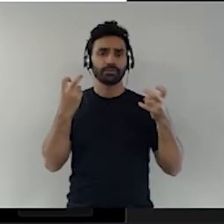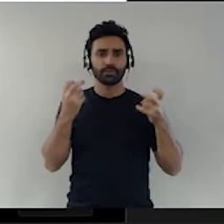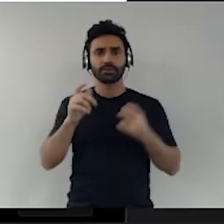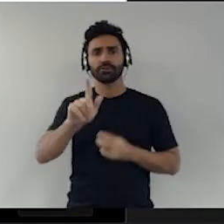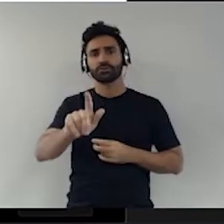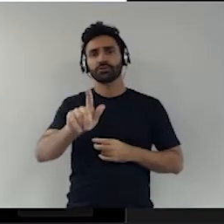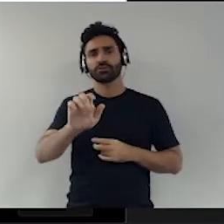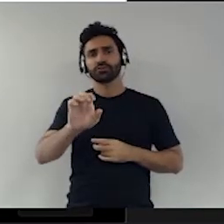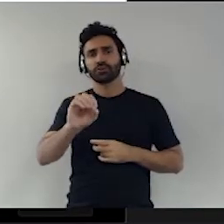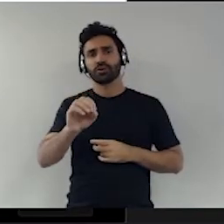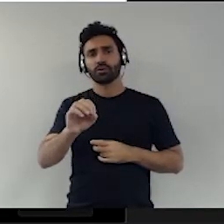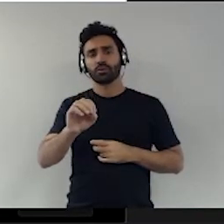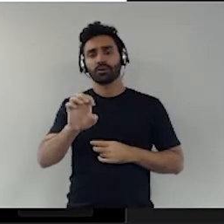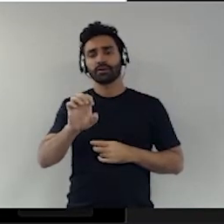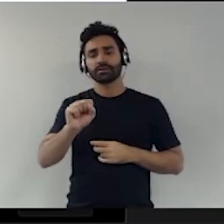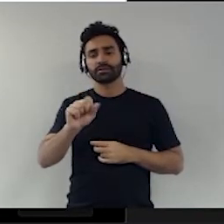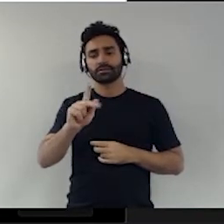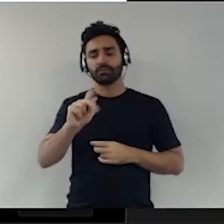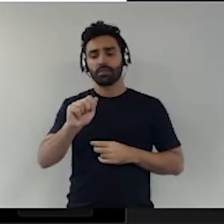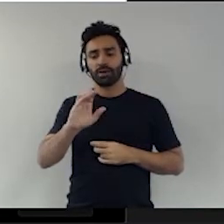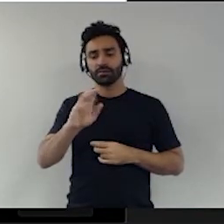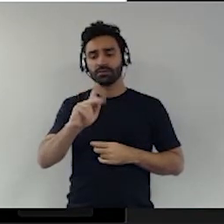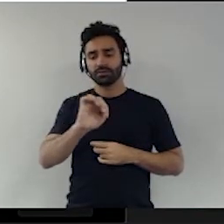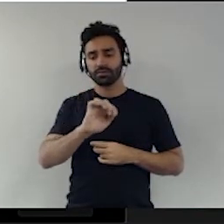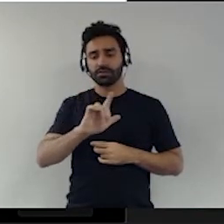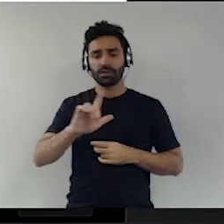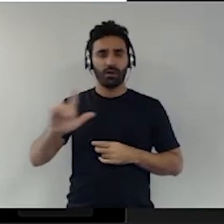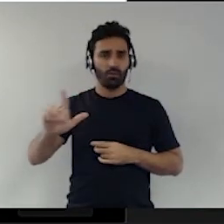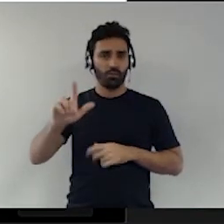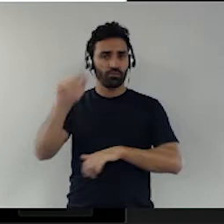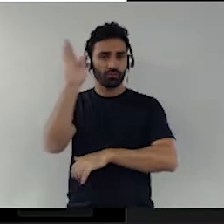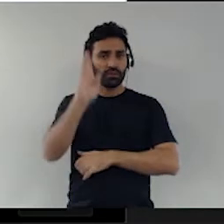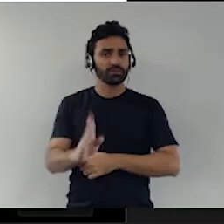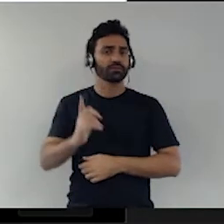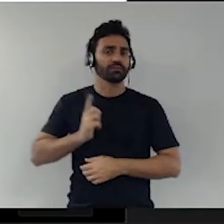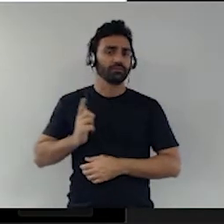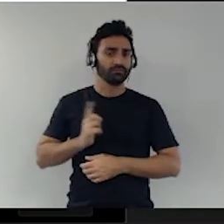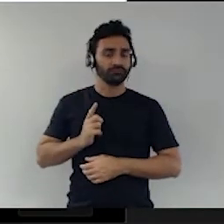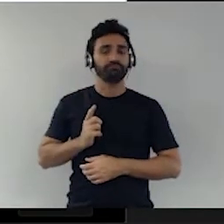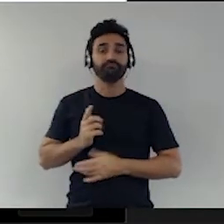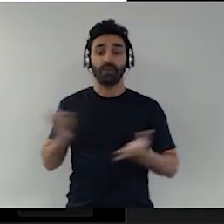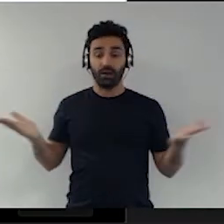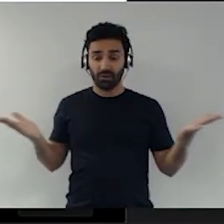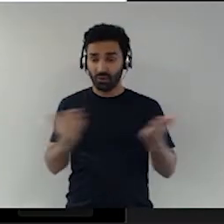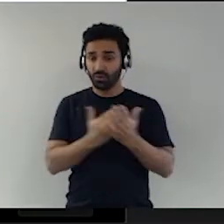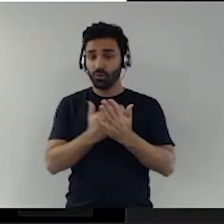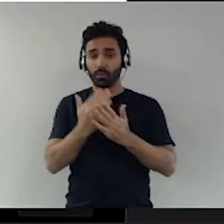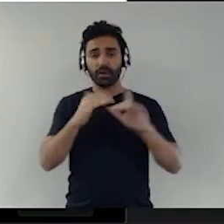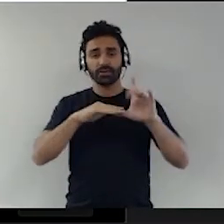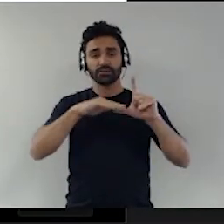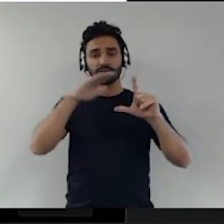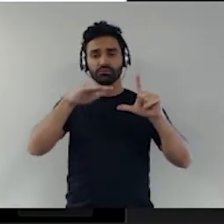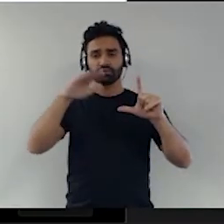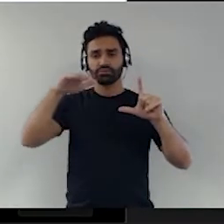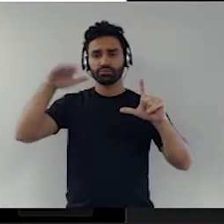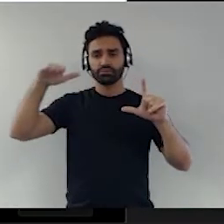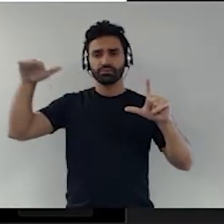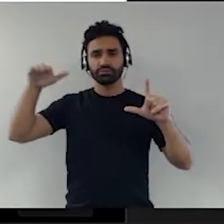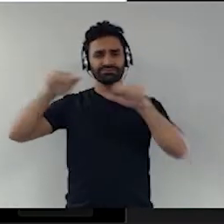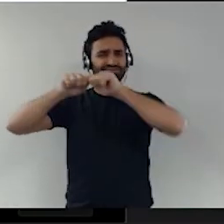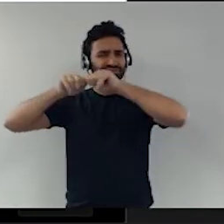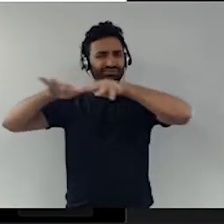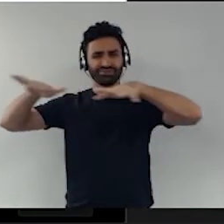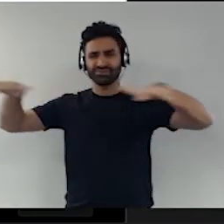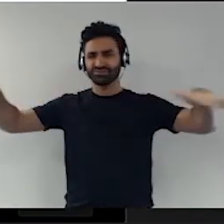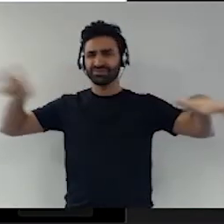geoespacial temporal da doença no nosso país. A gente está entrando num nível de espalhamento tão